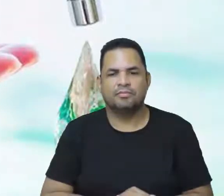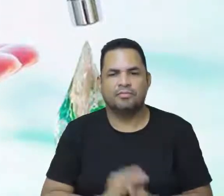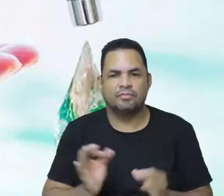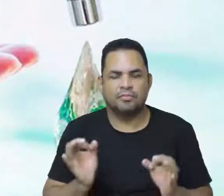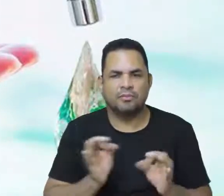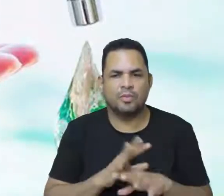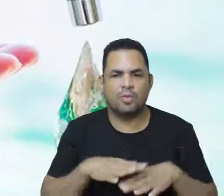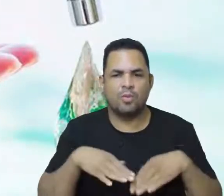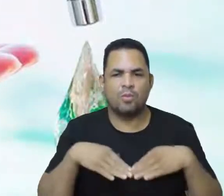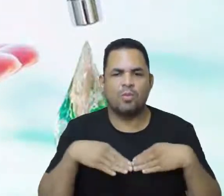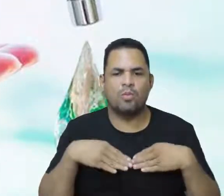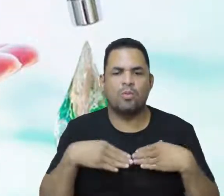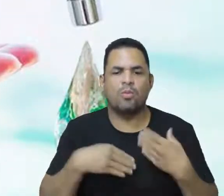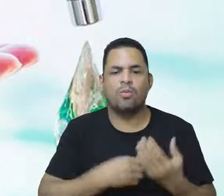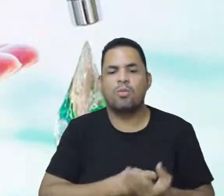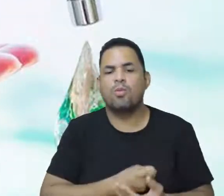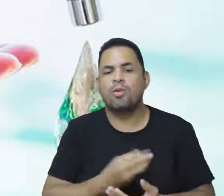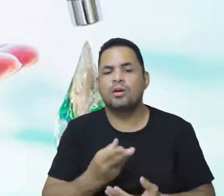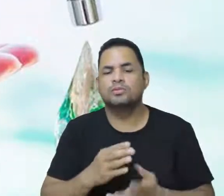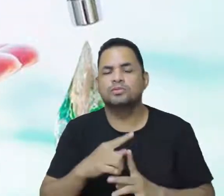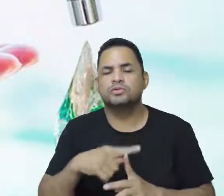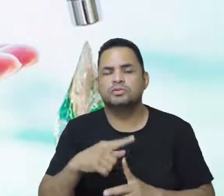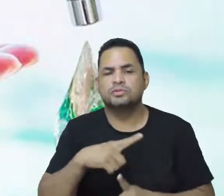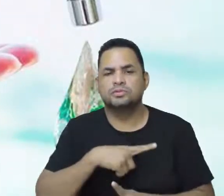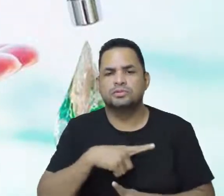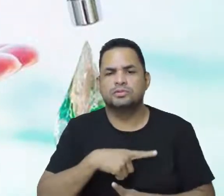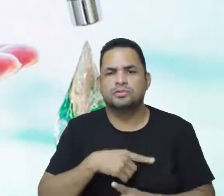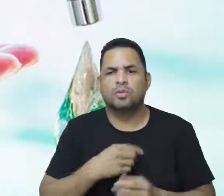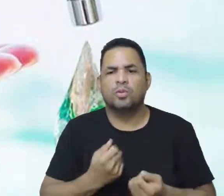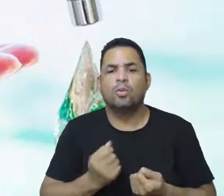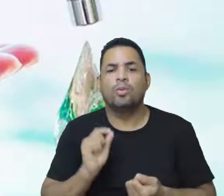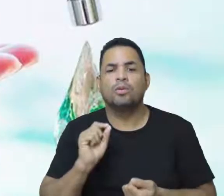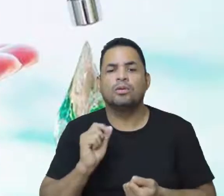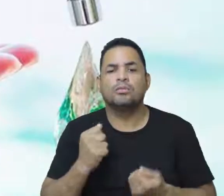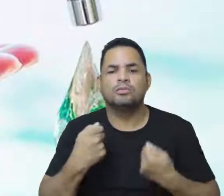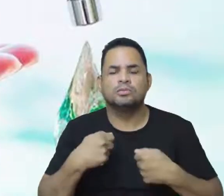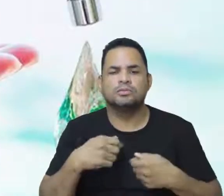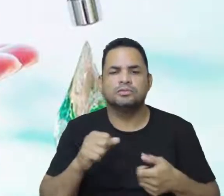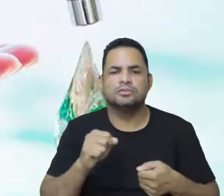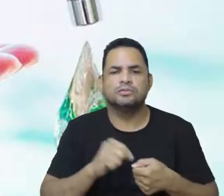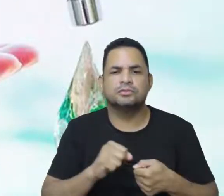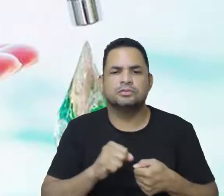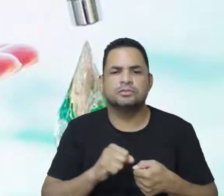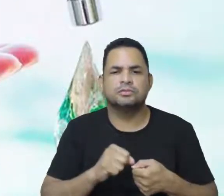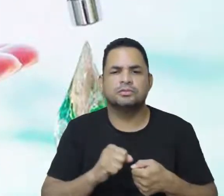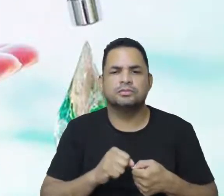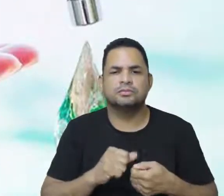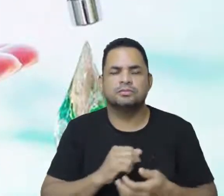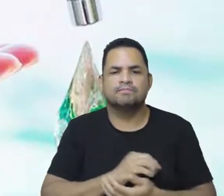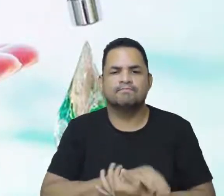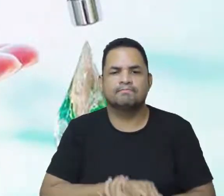Portanto, quanto tipo nós temos aí? E o que, é que nós podemos fazer?